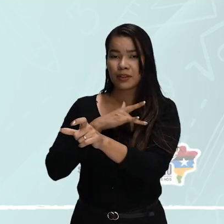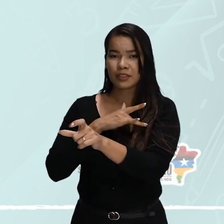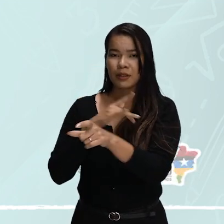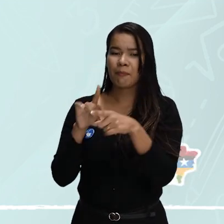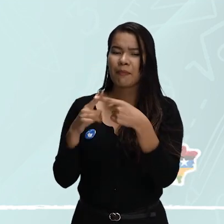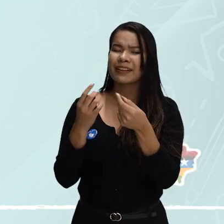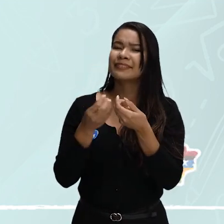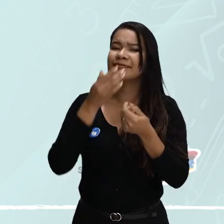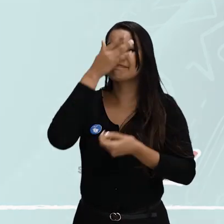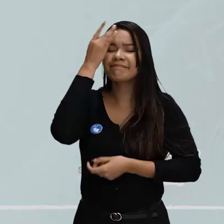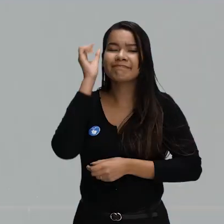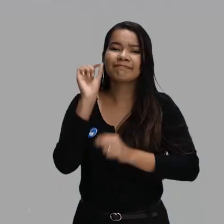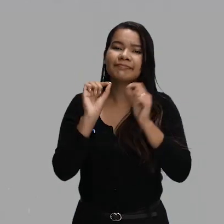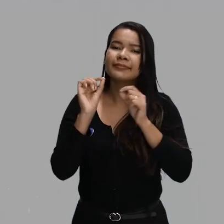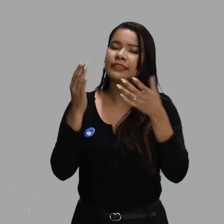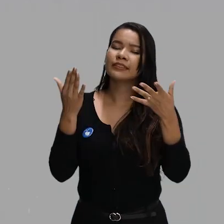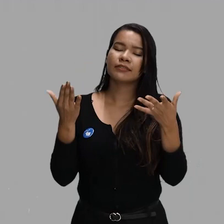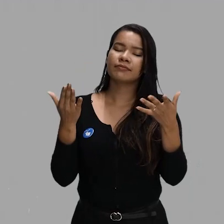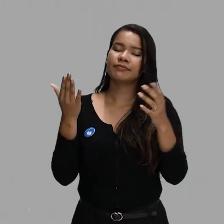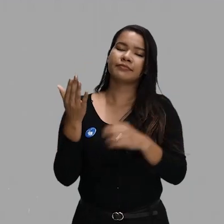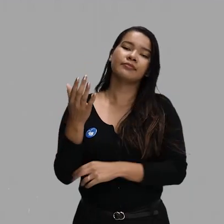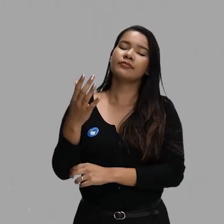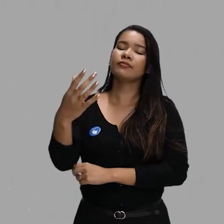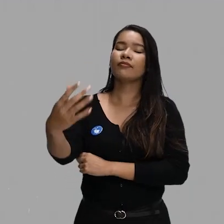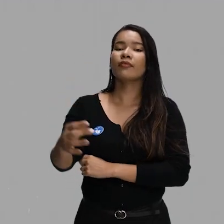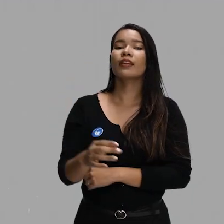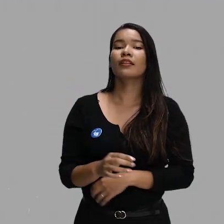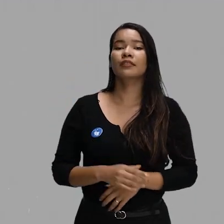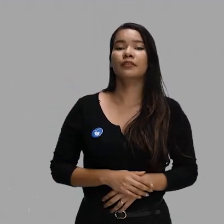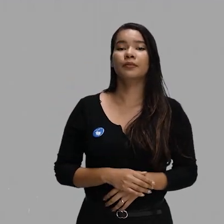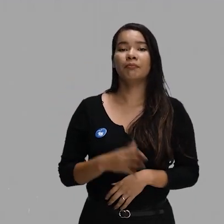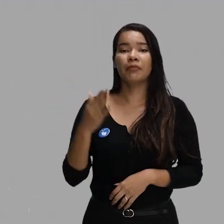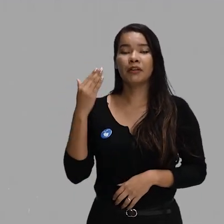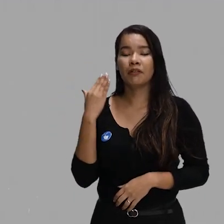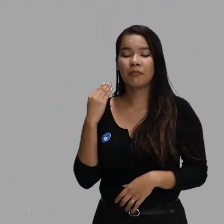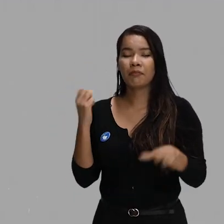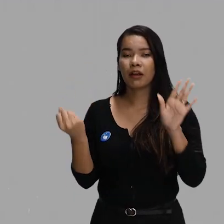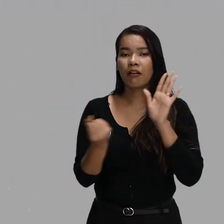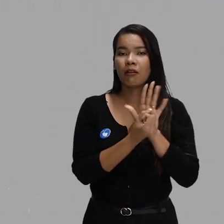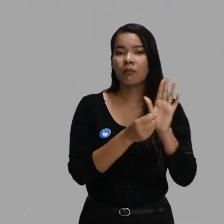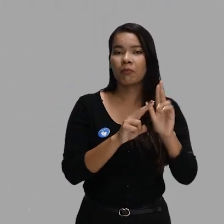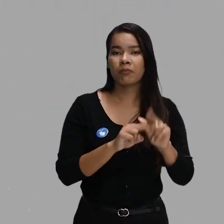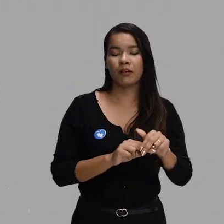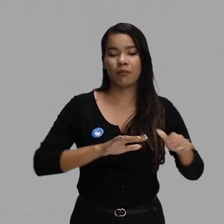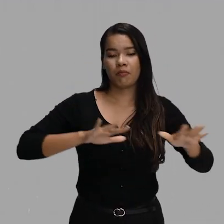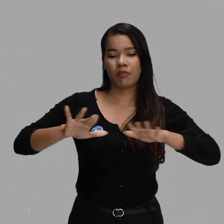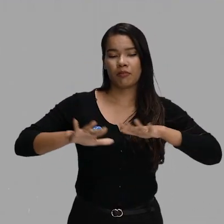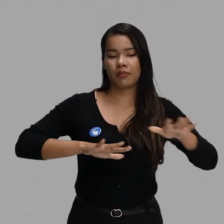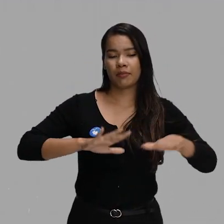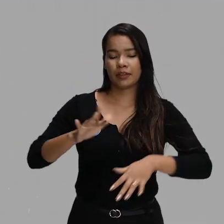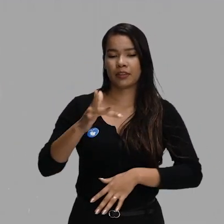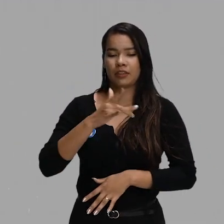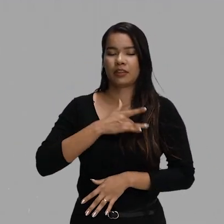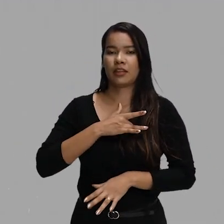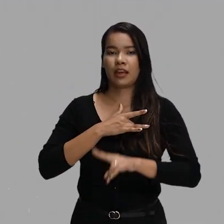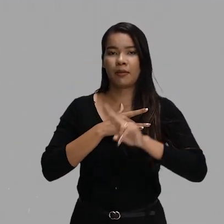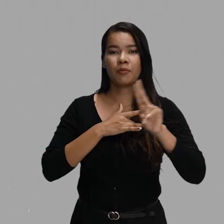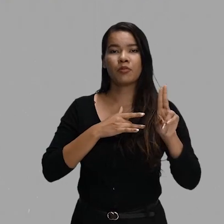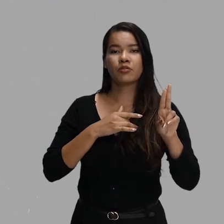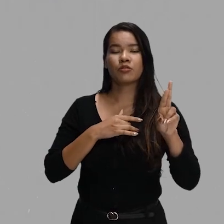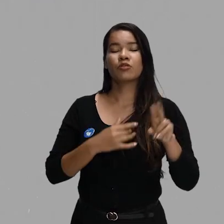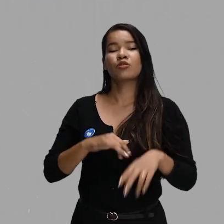considerado, marcado pelo movimento romantista, o romantismo, certo? A música do João do Vale é